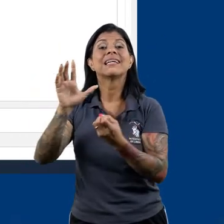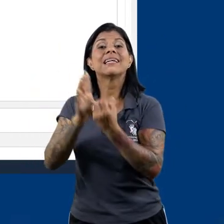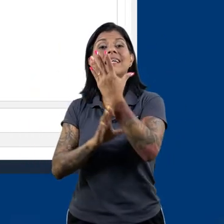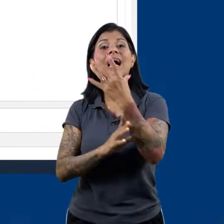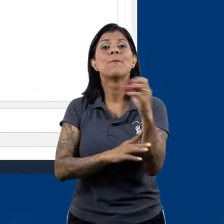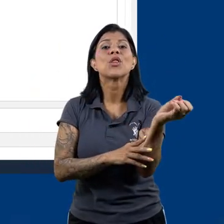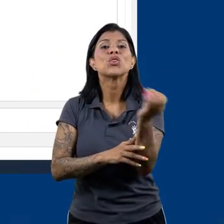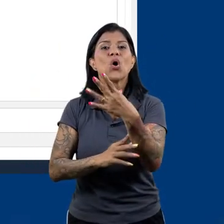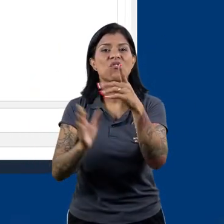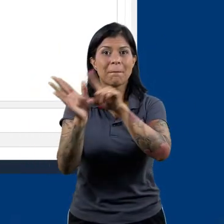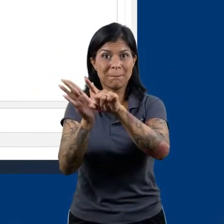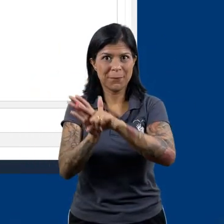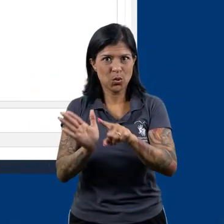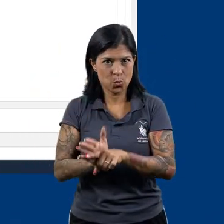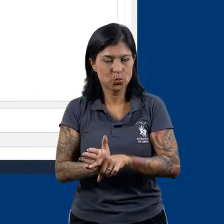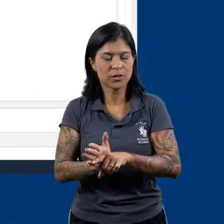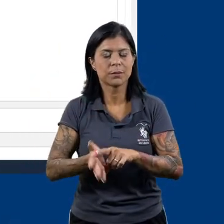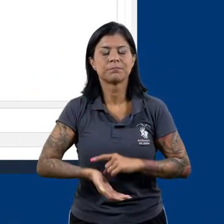a